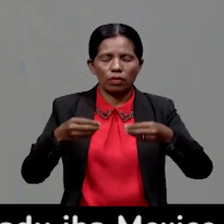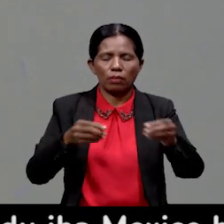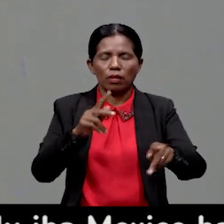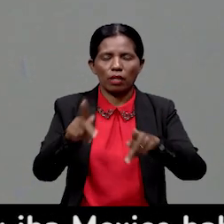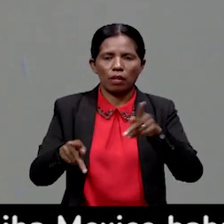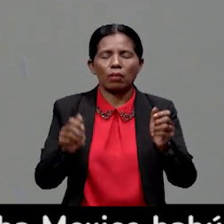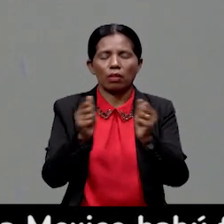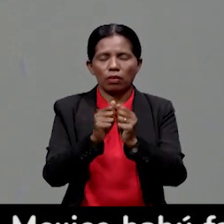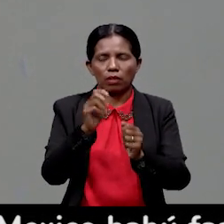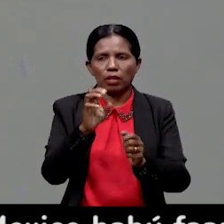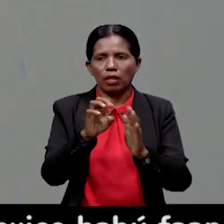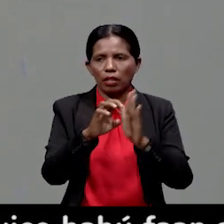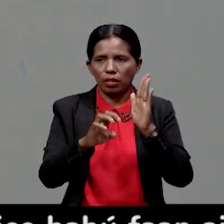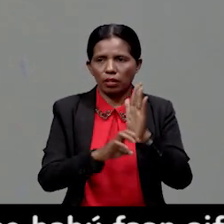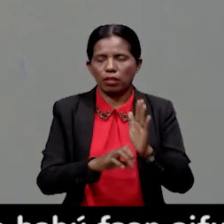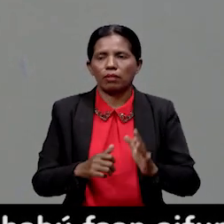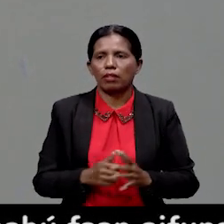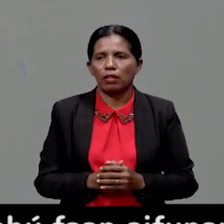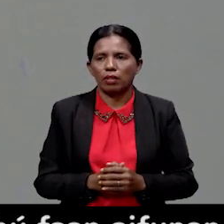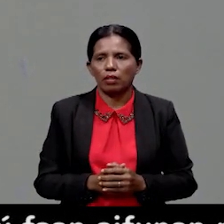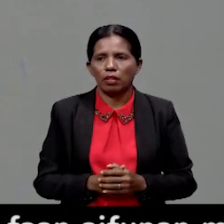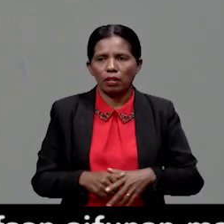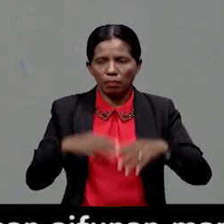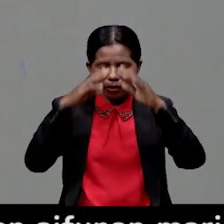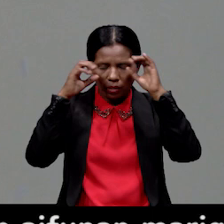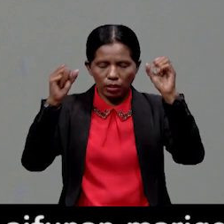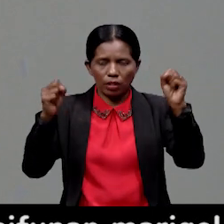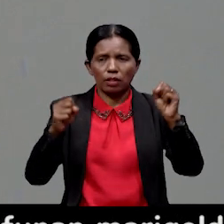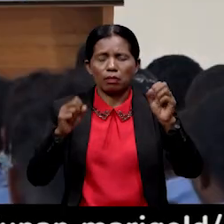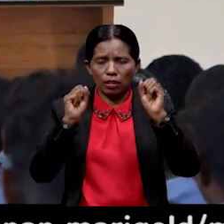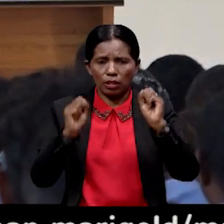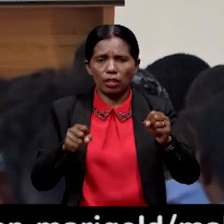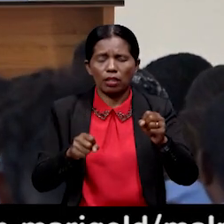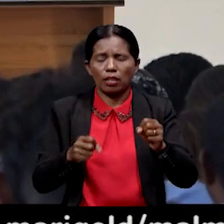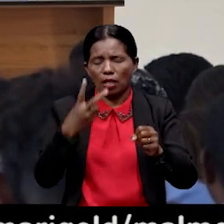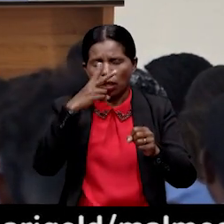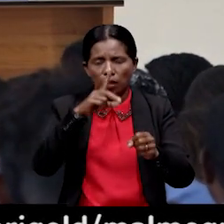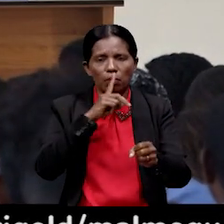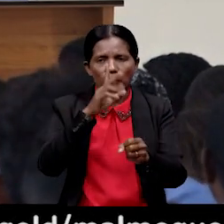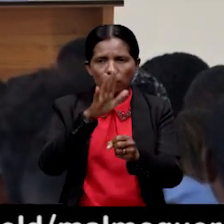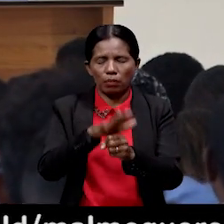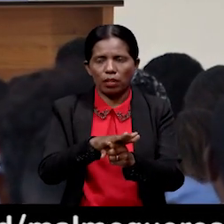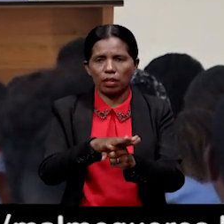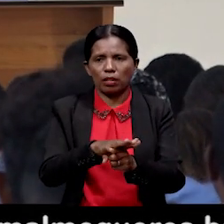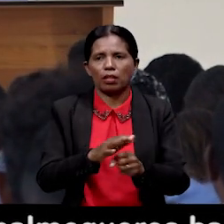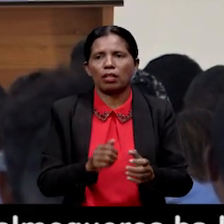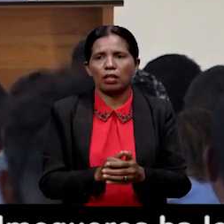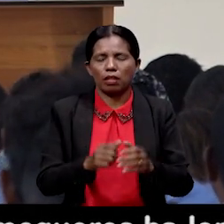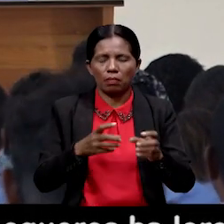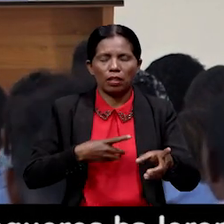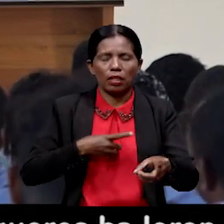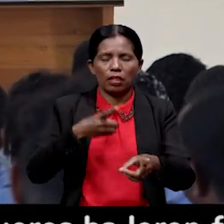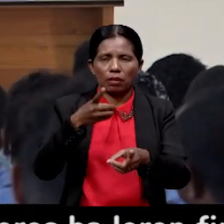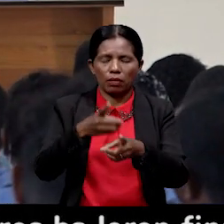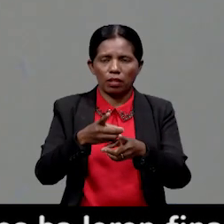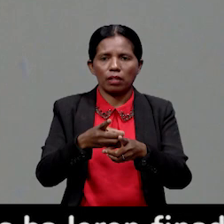Estado. Presidente deve ter que carregar para o princípio no valor justo, democrático, solidário